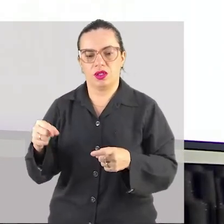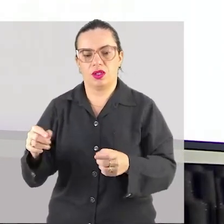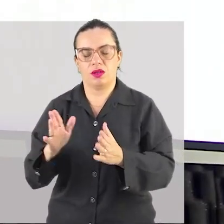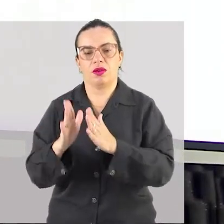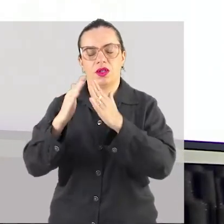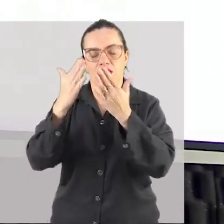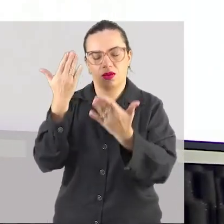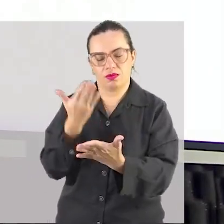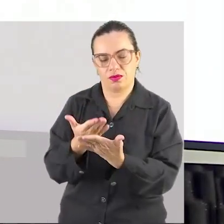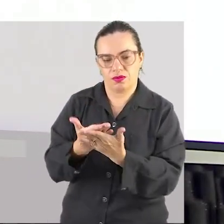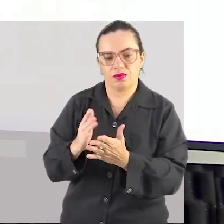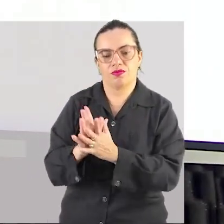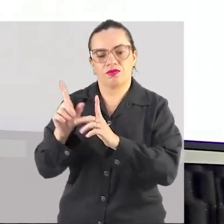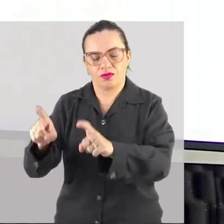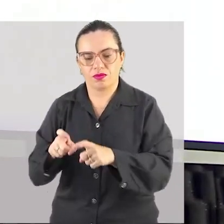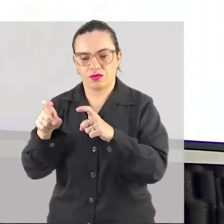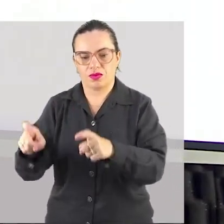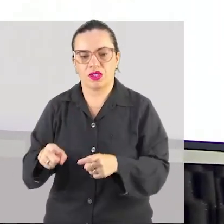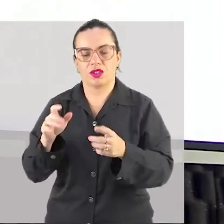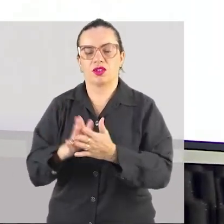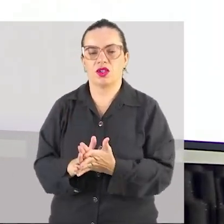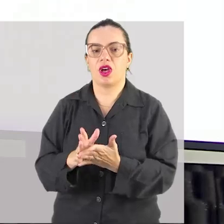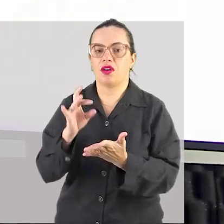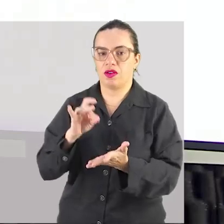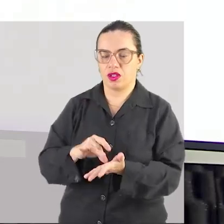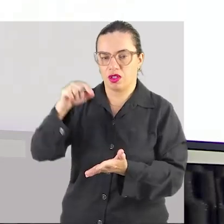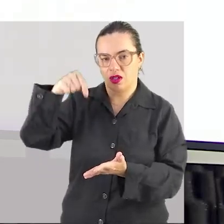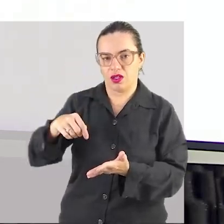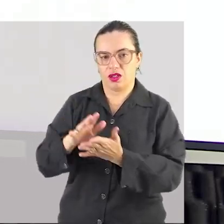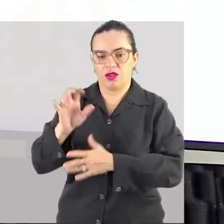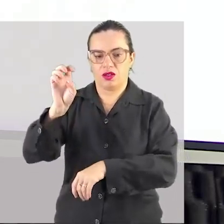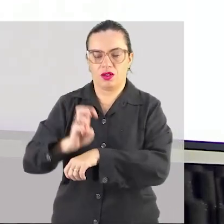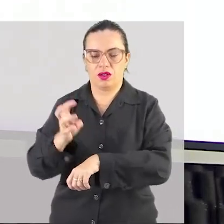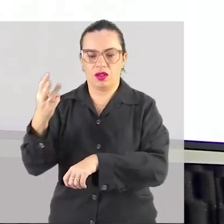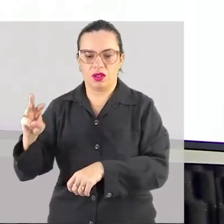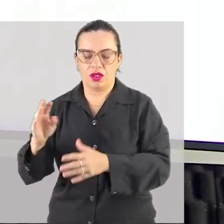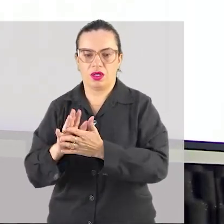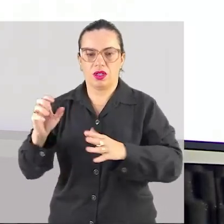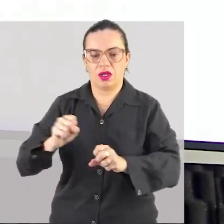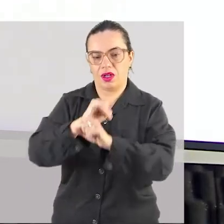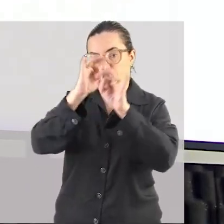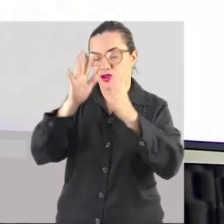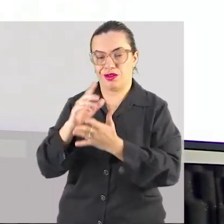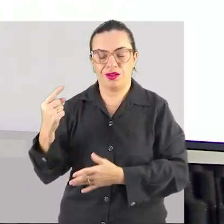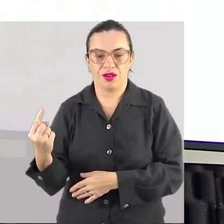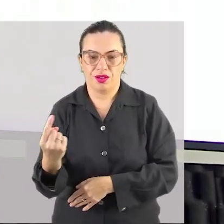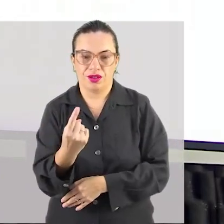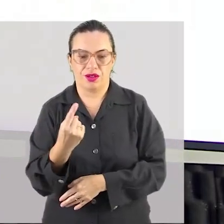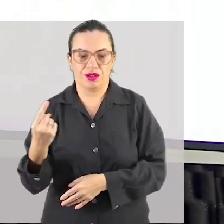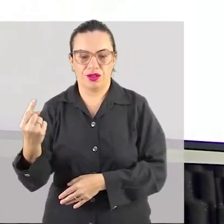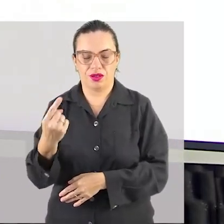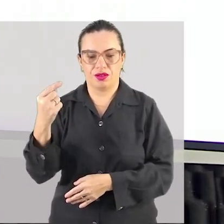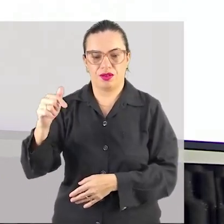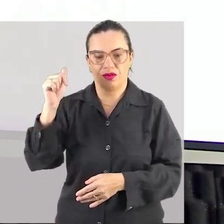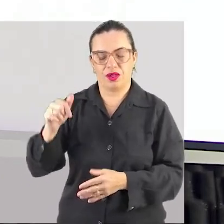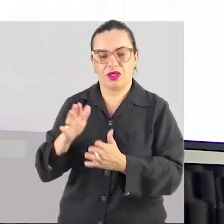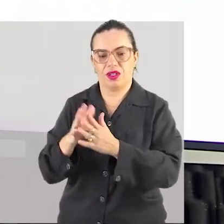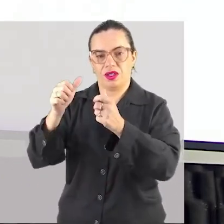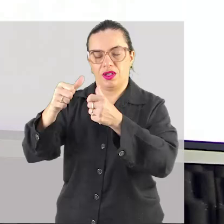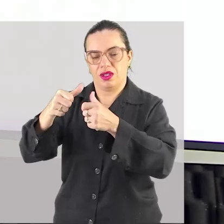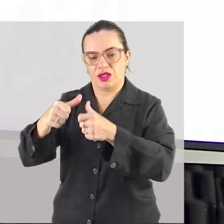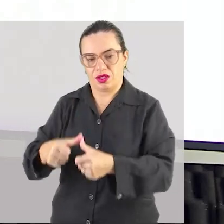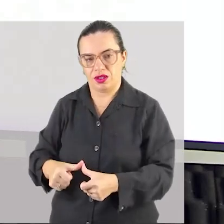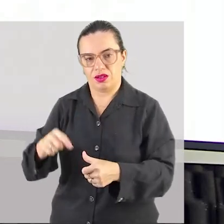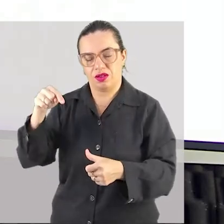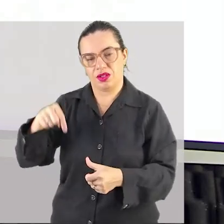Maranhão Tá bom agora Isso evidentemente não vai sozinho segurar o homem do campo por quê Porque ele